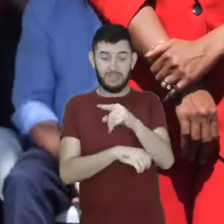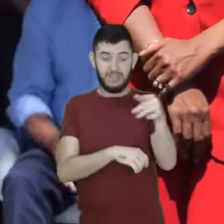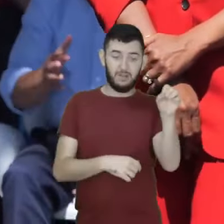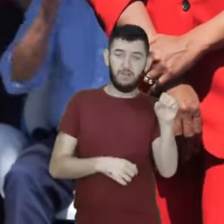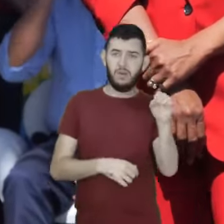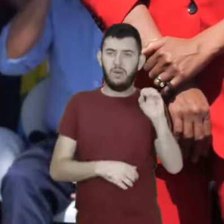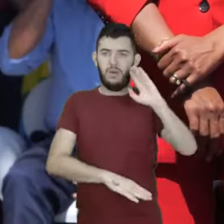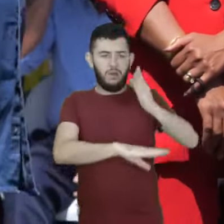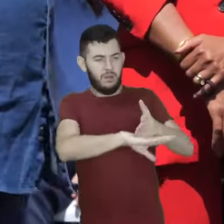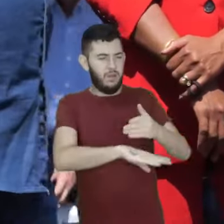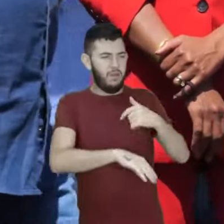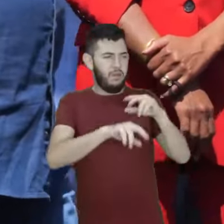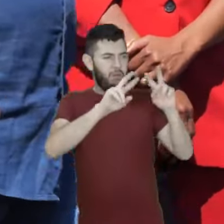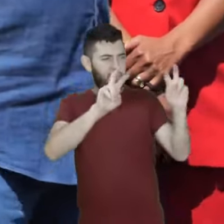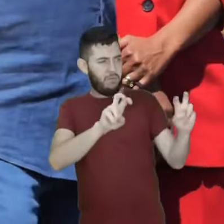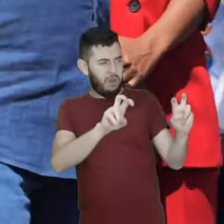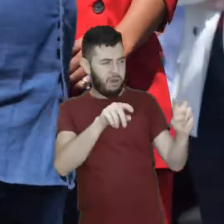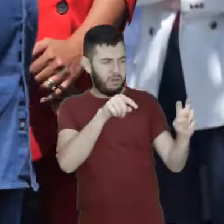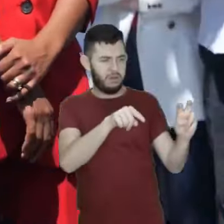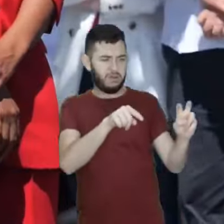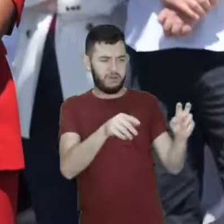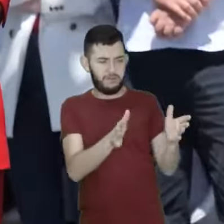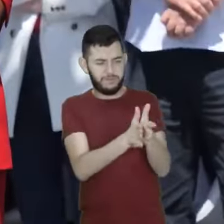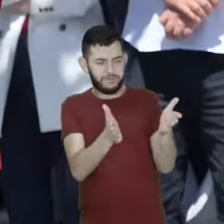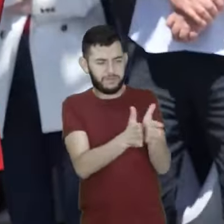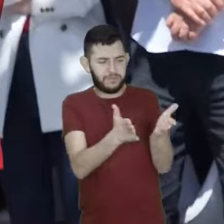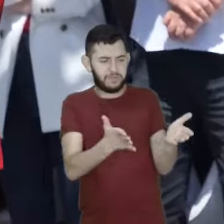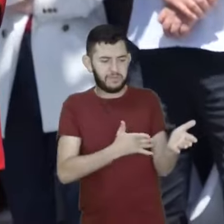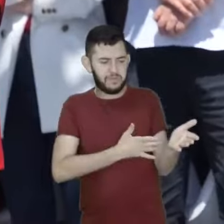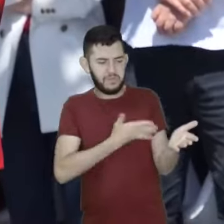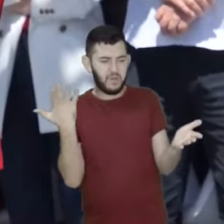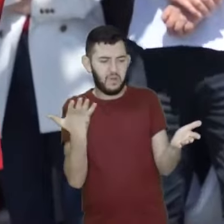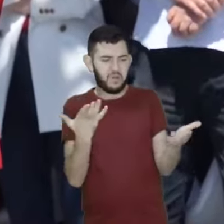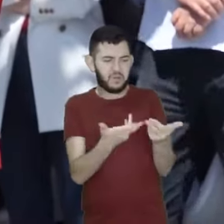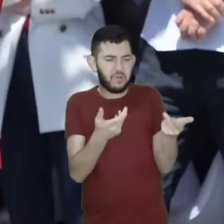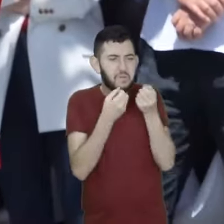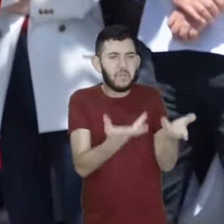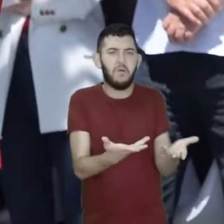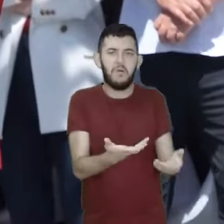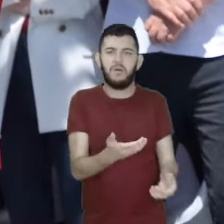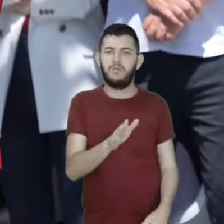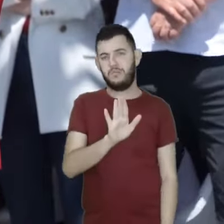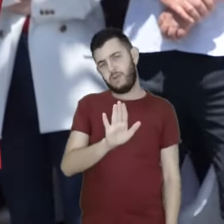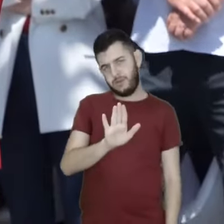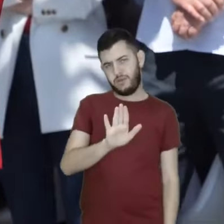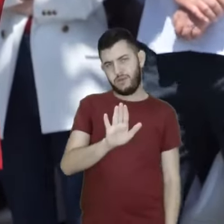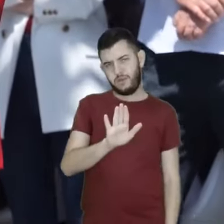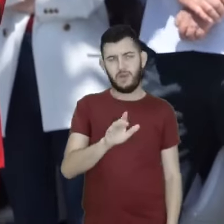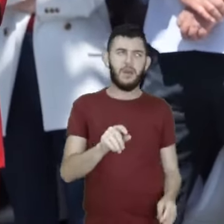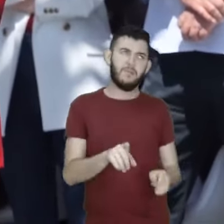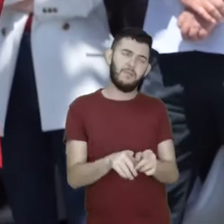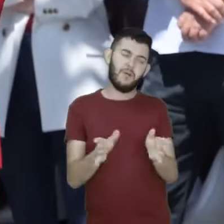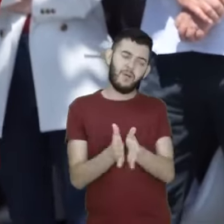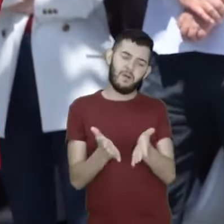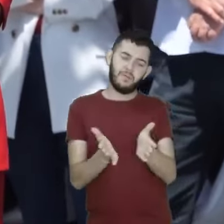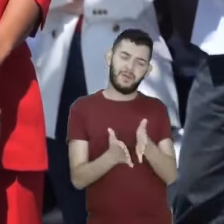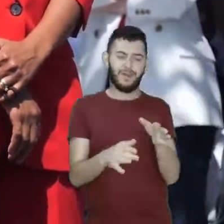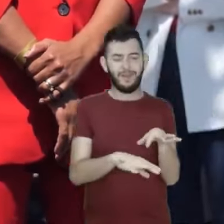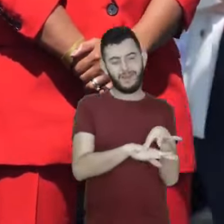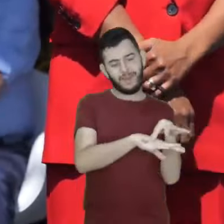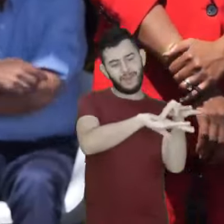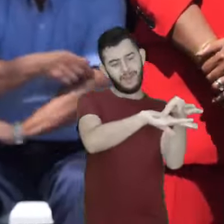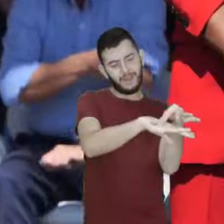que pobre não gosta de coisa boa. Ah, pobre só gosta de carne de segunda. Dá músculo para ele que ele